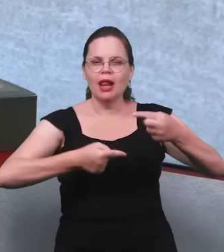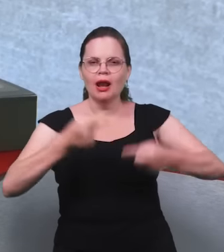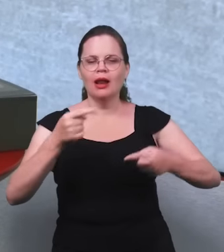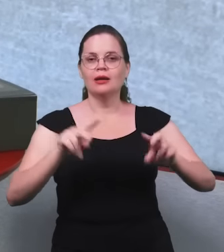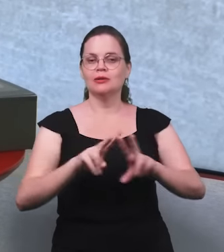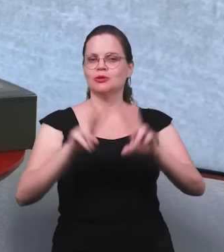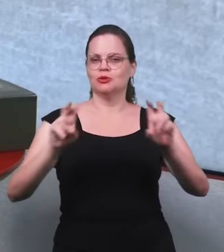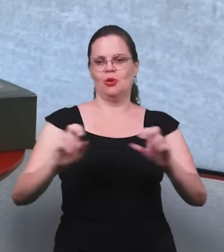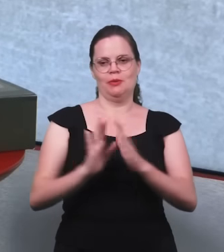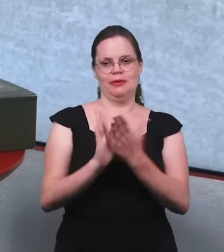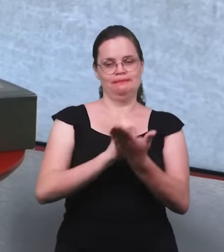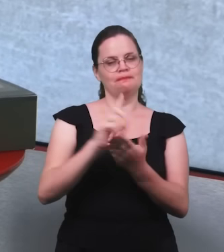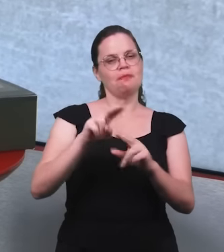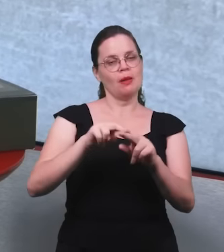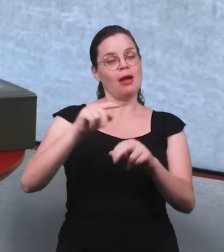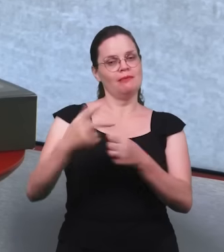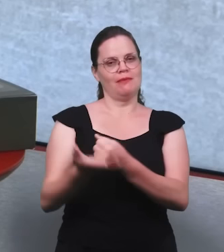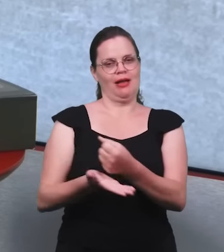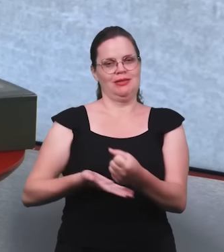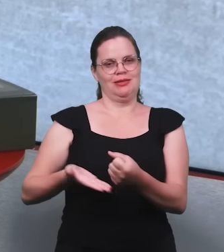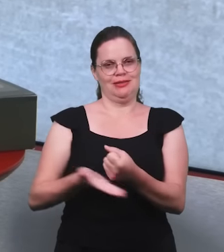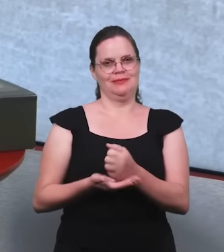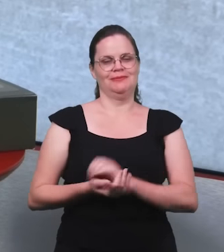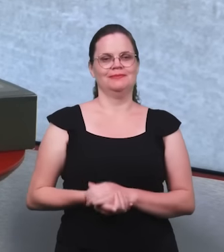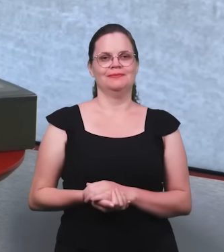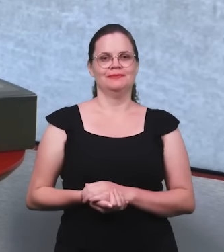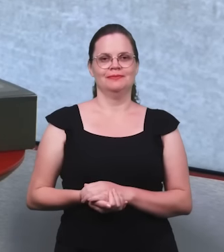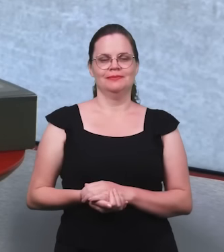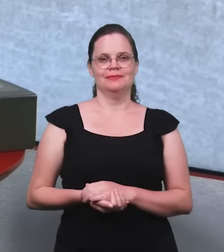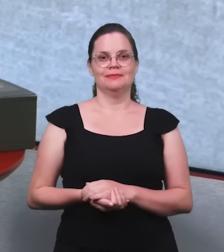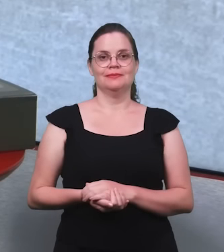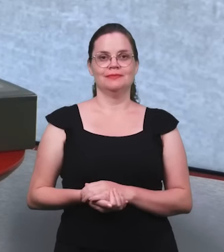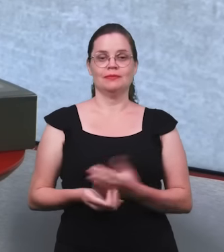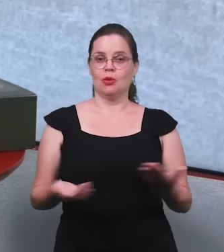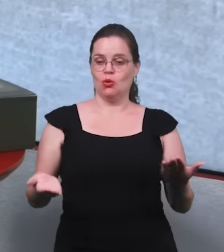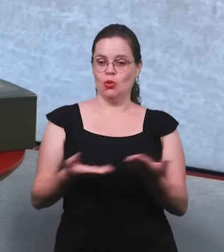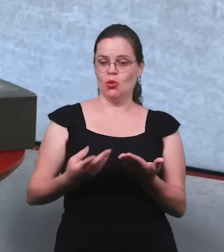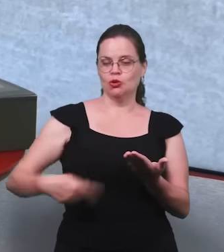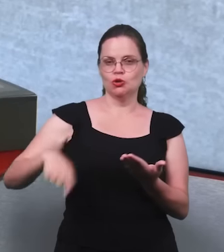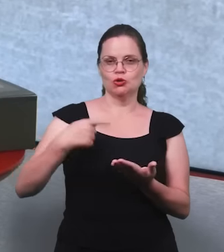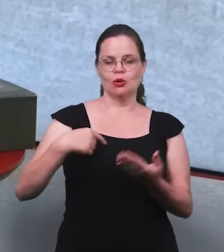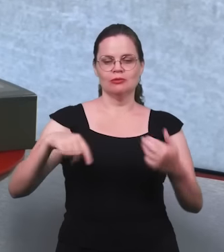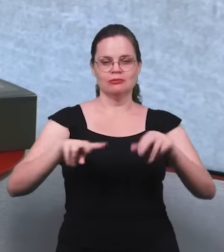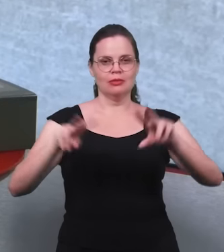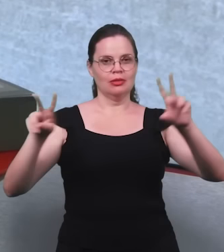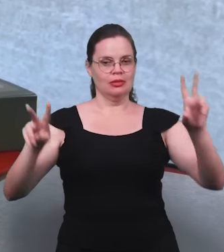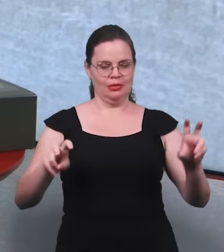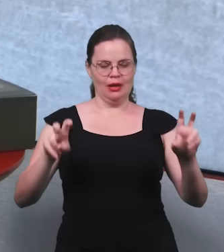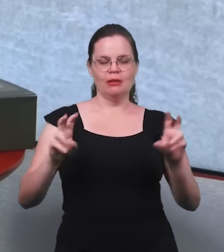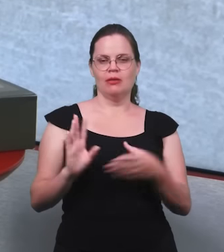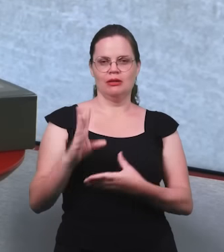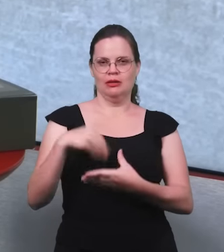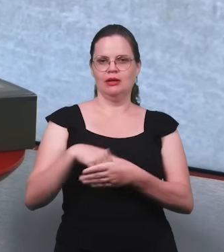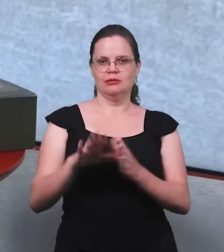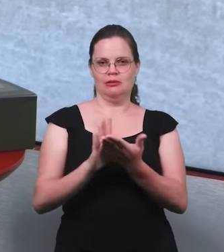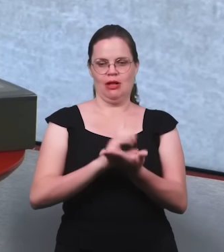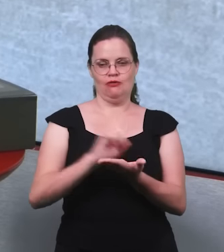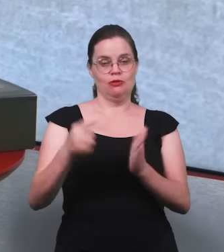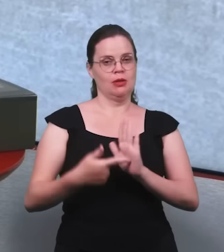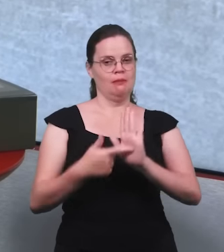Bíblia, às coisas de Deus e assim por diante. E hoje nós vamos usar mais um tema de um aspecto doutrinário da Bíblia